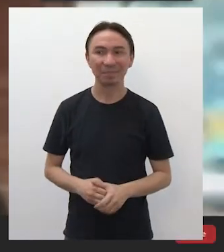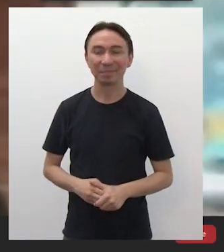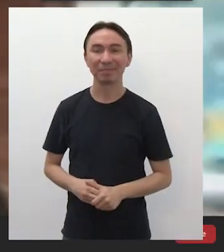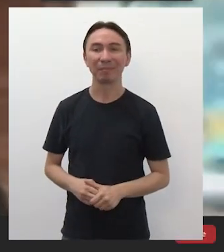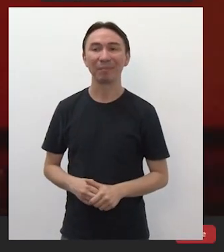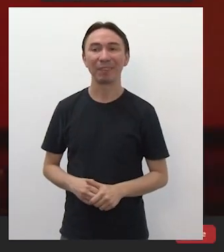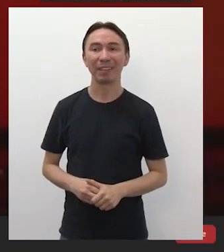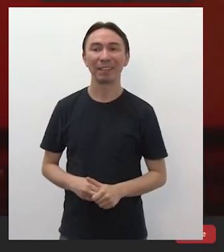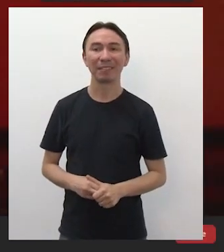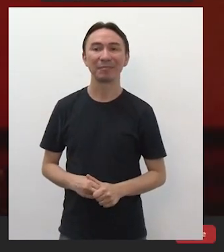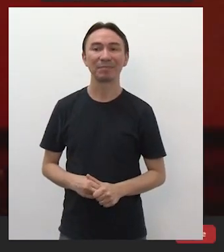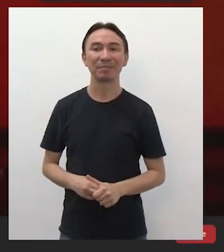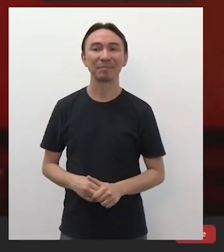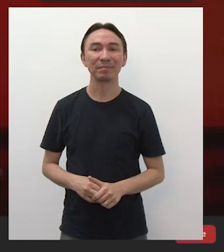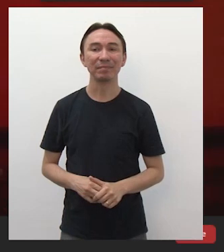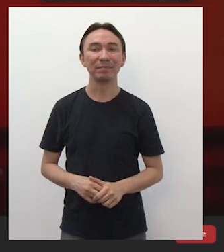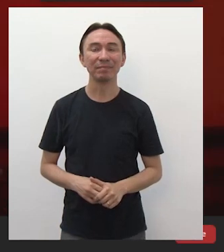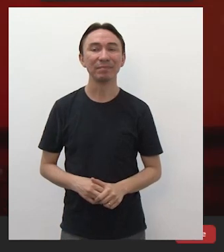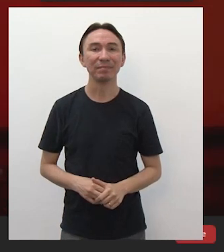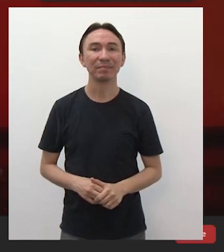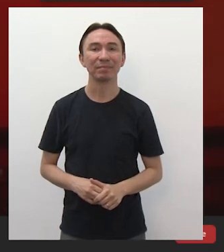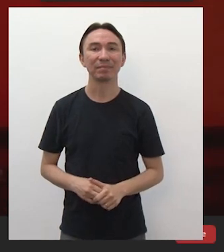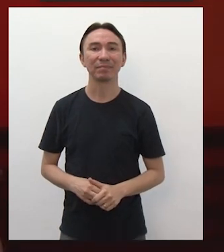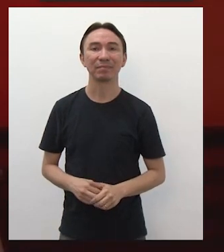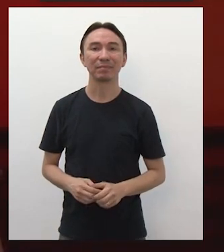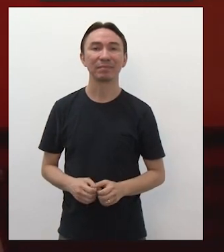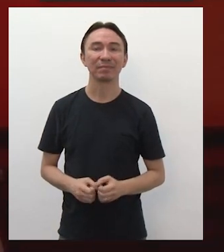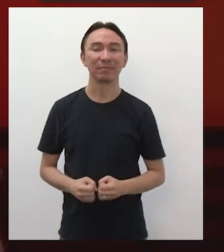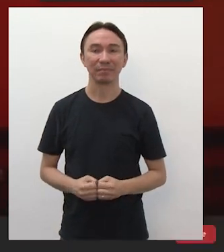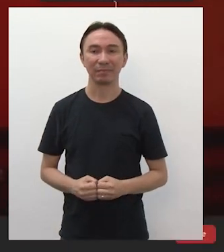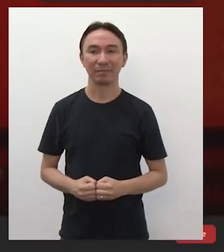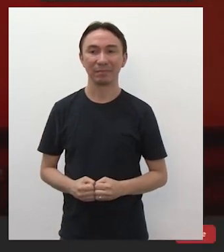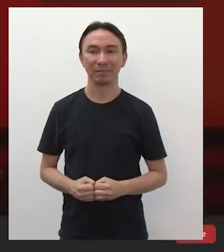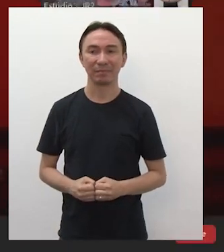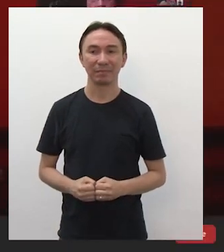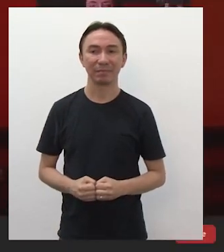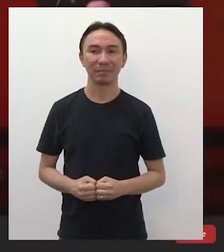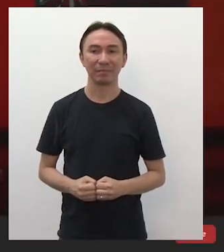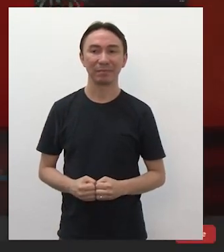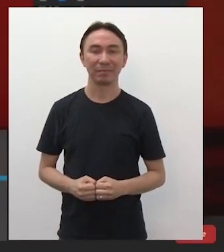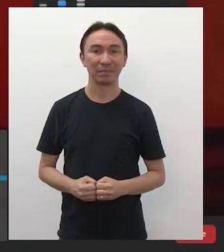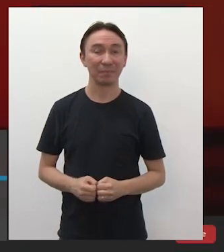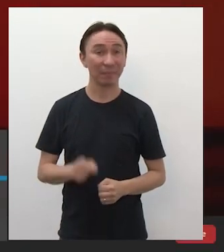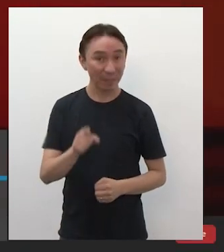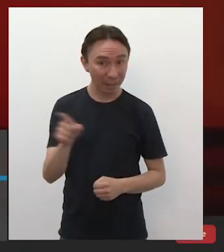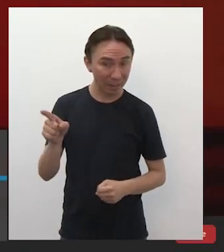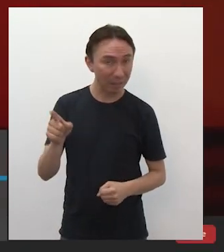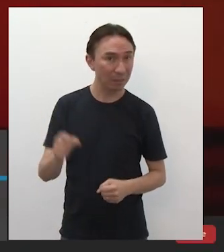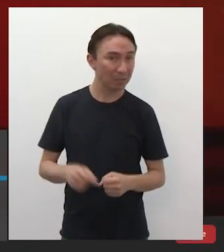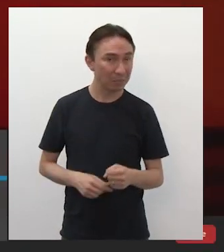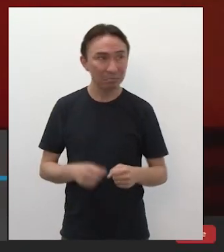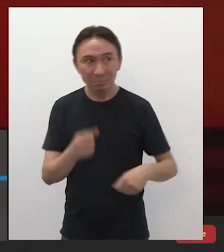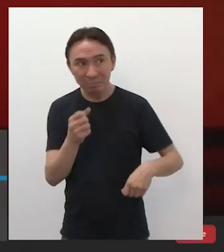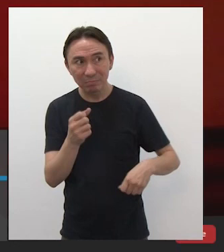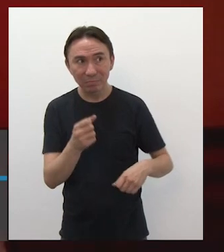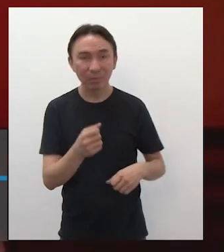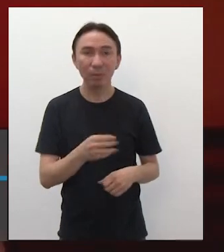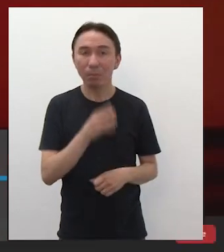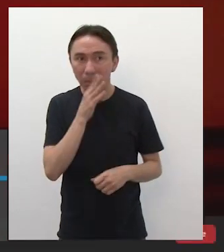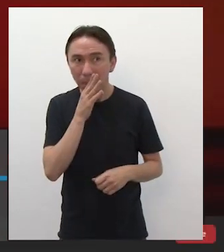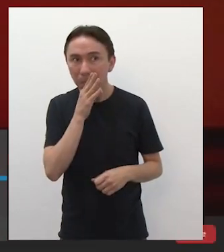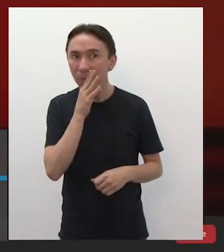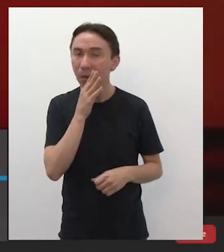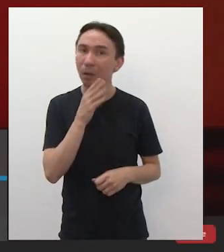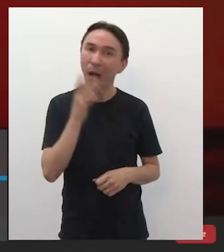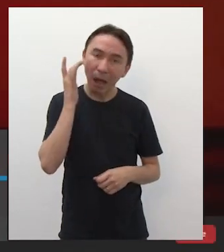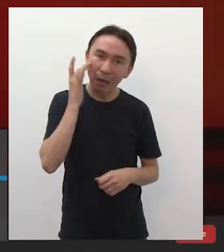Eu imagino que sim, porque ela não retomou aqui. Ela não se manifestou mais, então deve ter ajudado sim. Nós